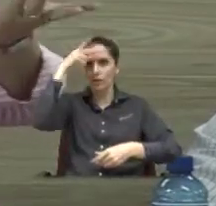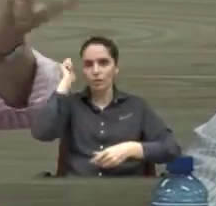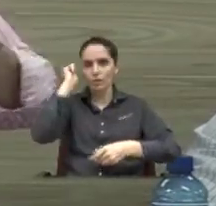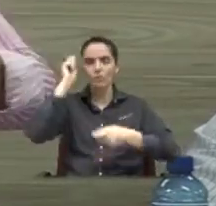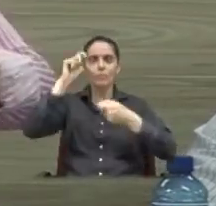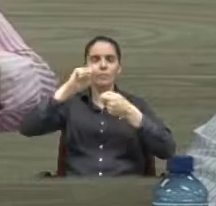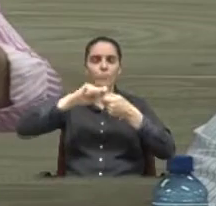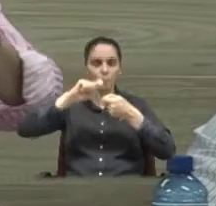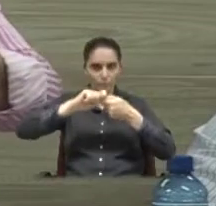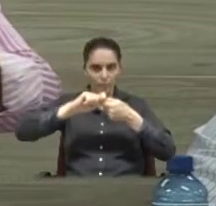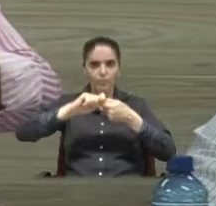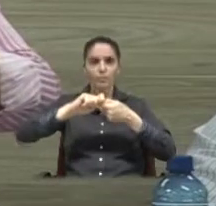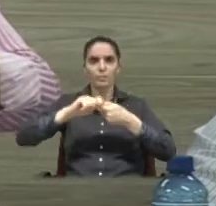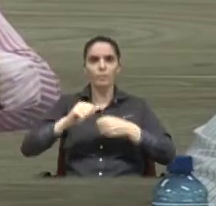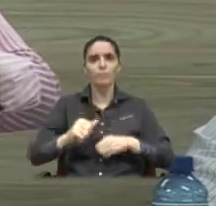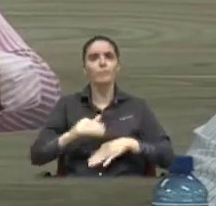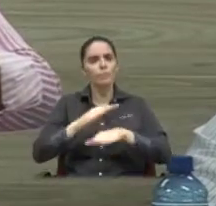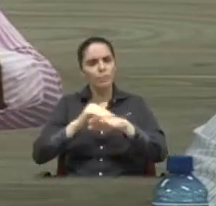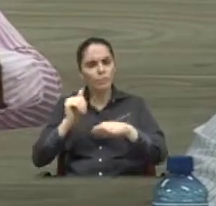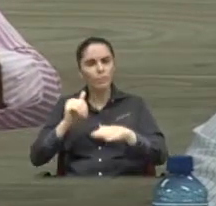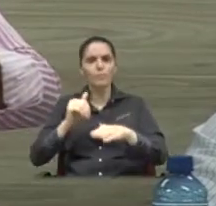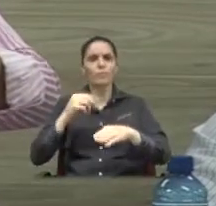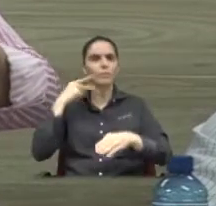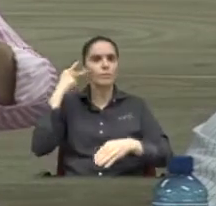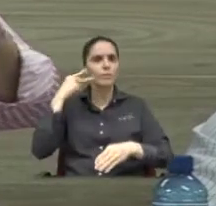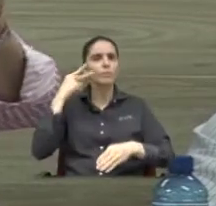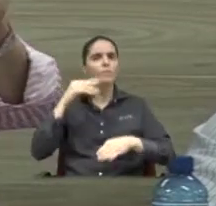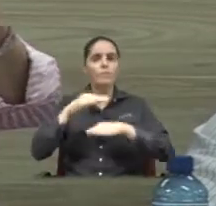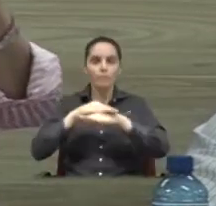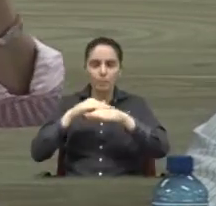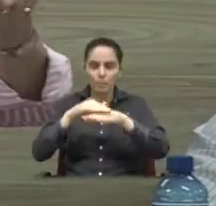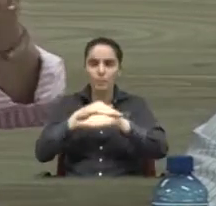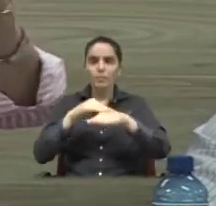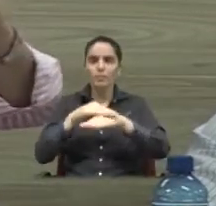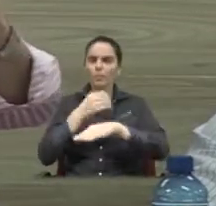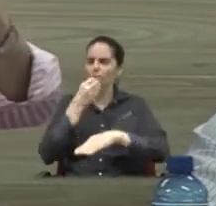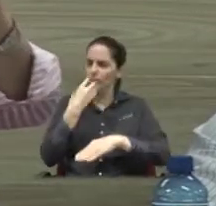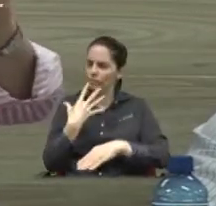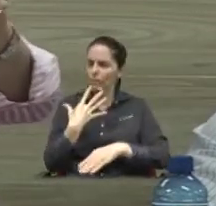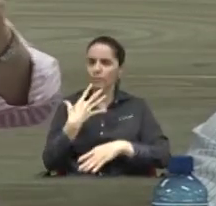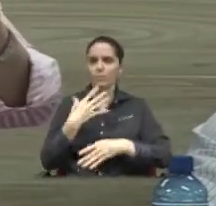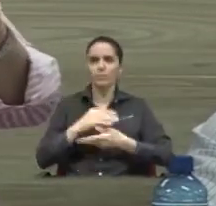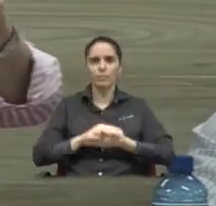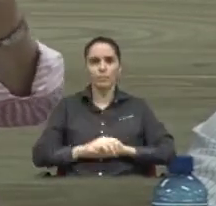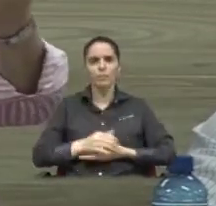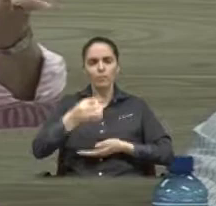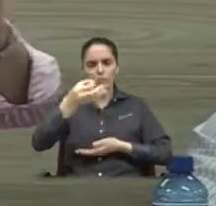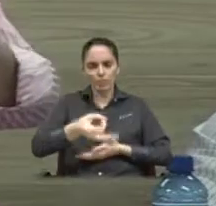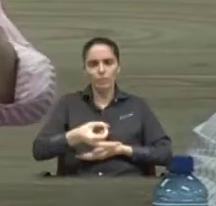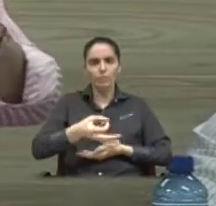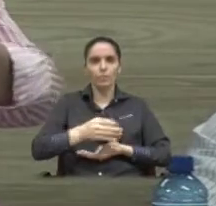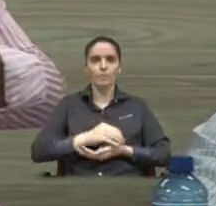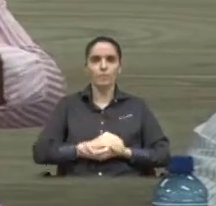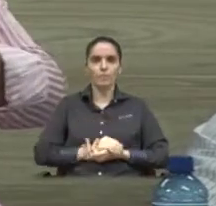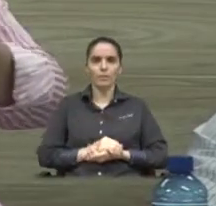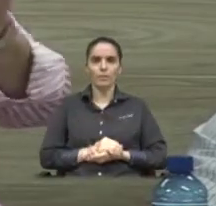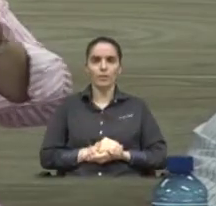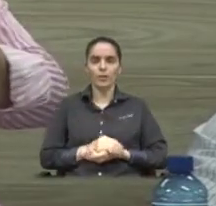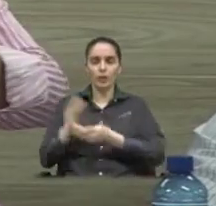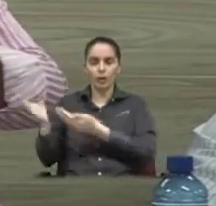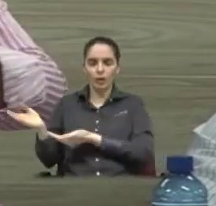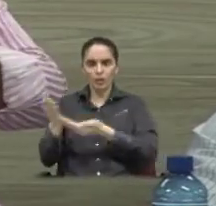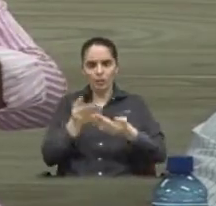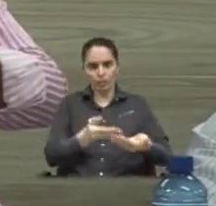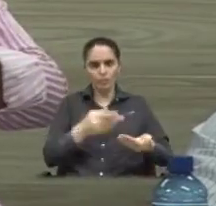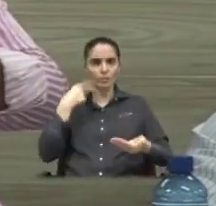tomou e nos chamando. Eu achei isso de bom, né, de boa serenidade, firmeza, e nos convocando